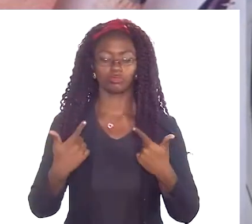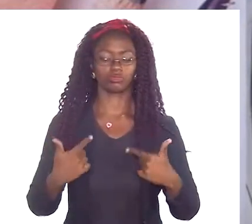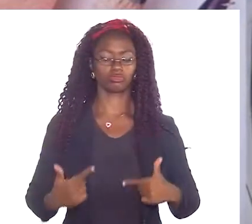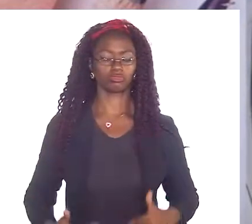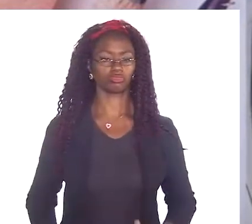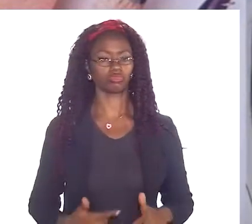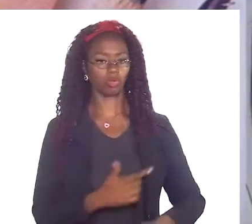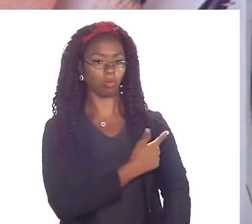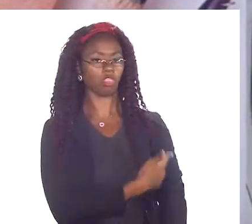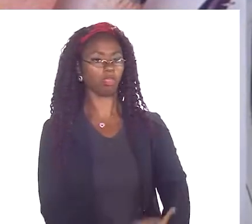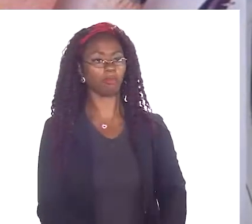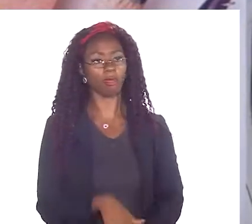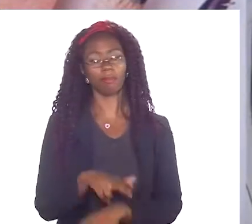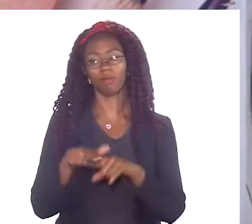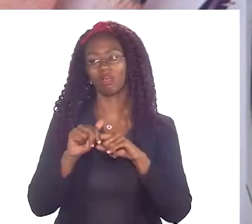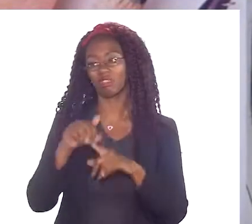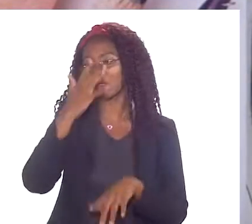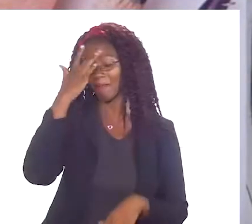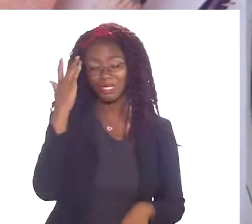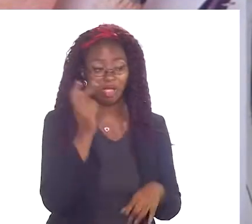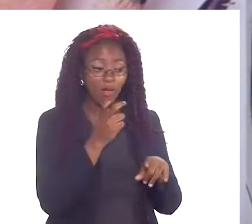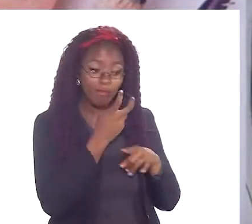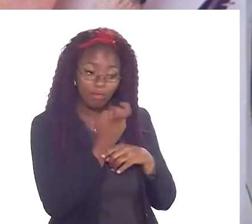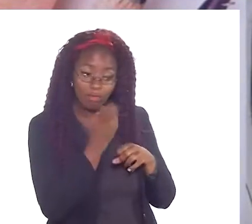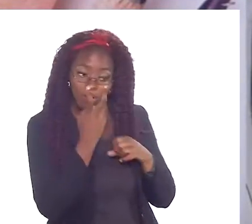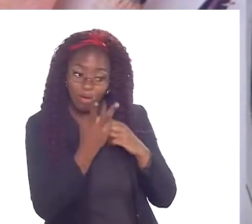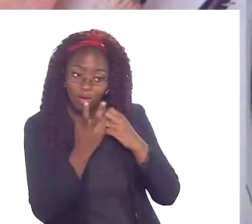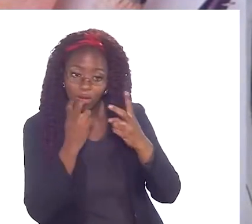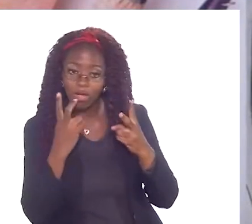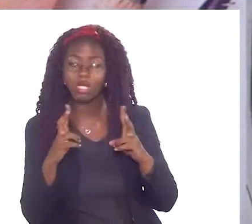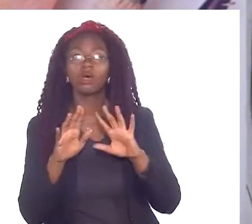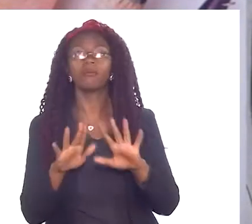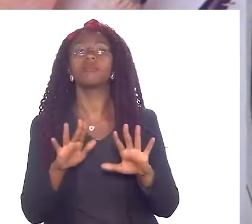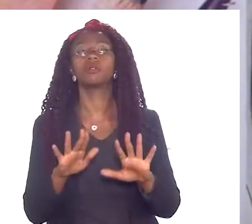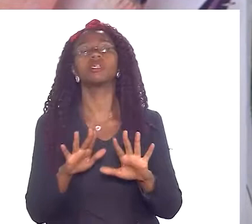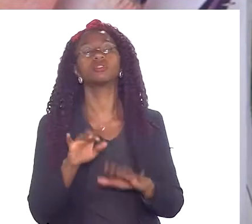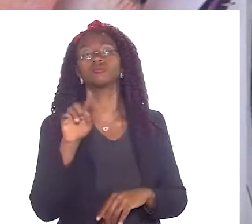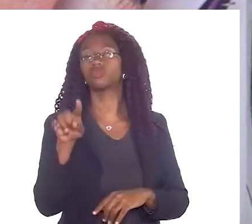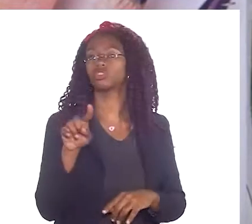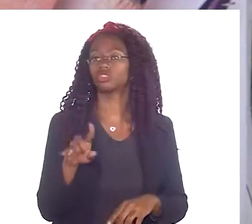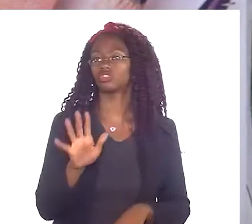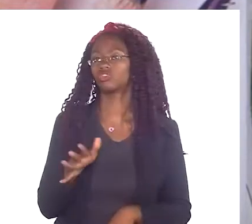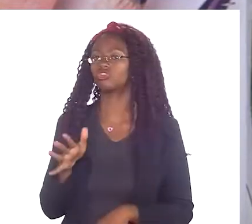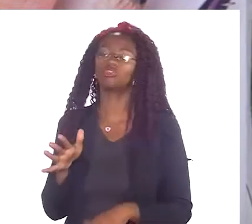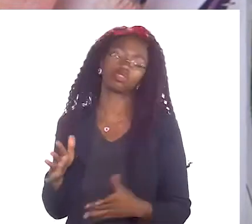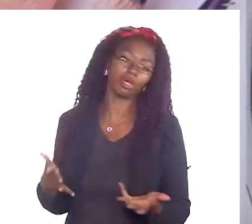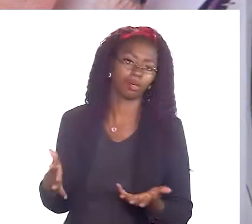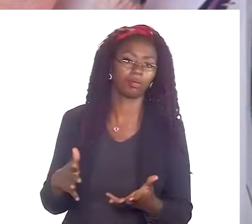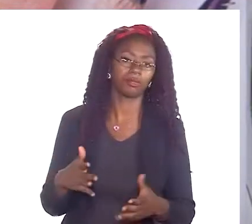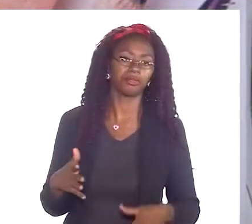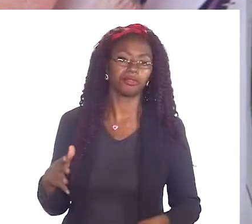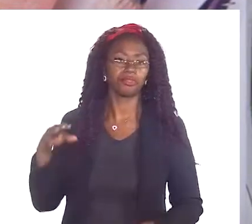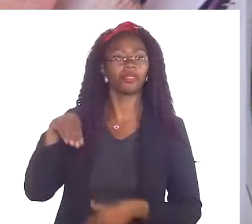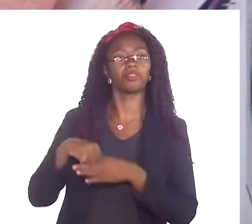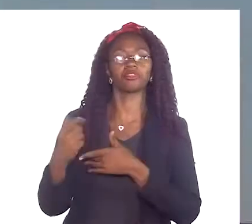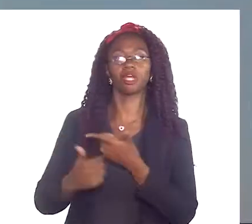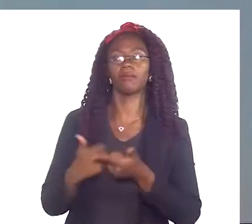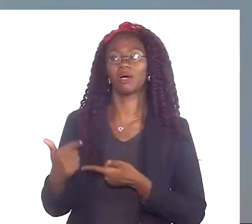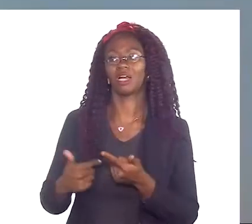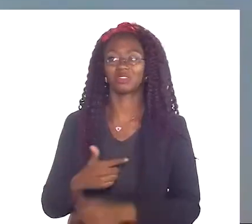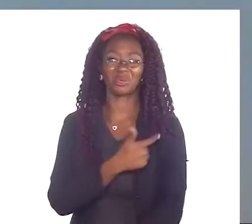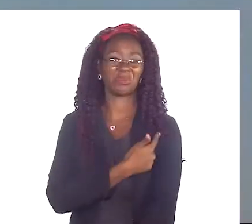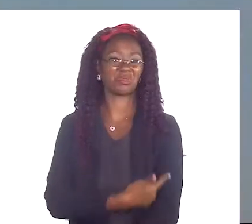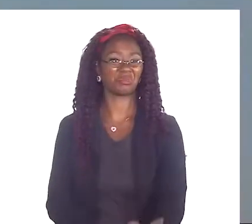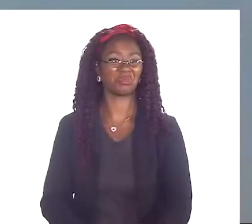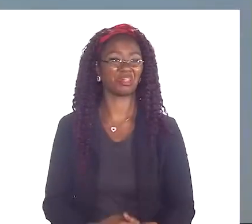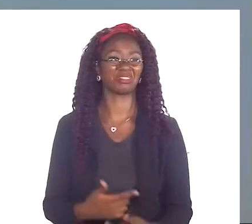certa postura na rede, que os empregadores, né, olhavam, e mesmo você estando empregado, né, você falar alguma coisa que não tem nada a ver,